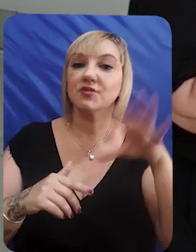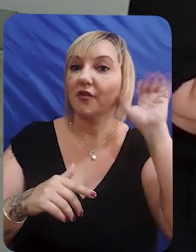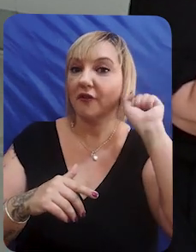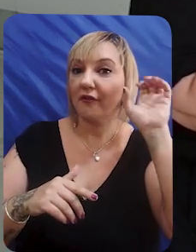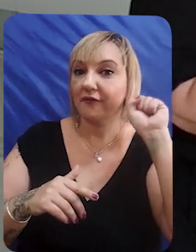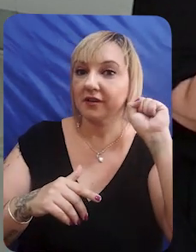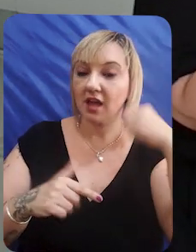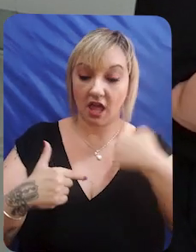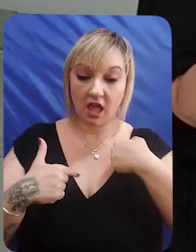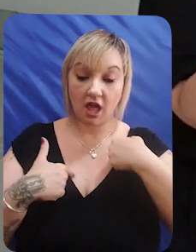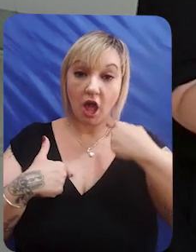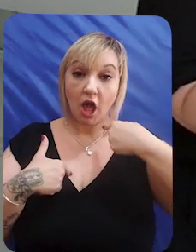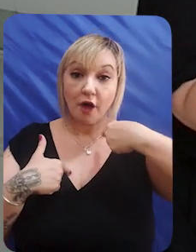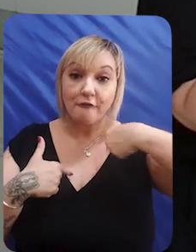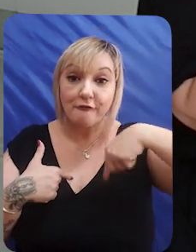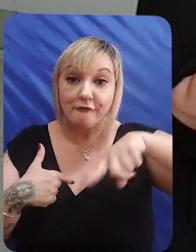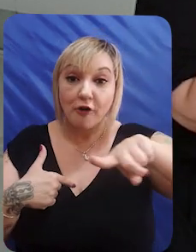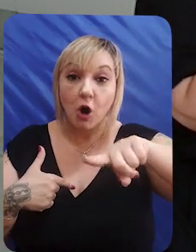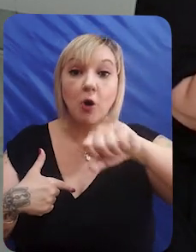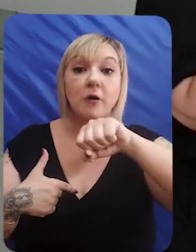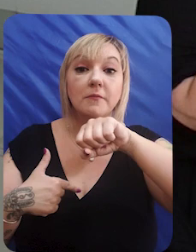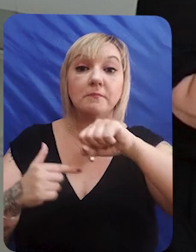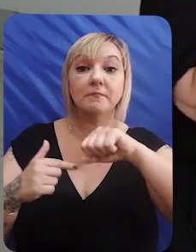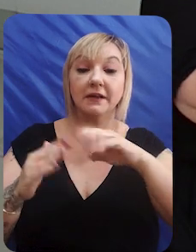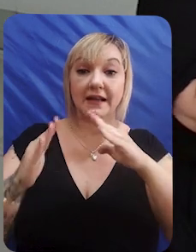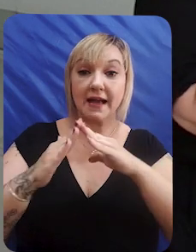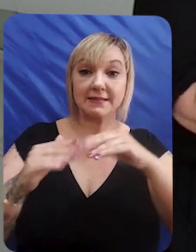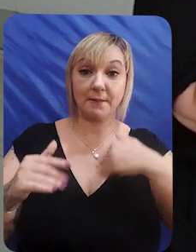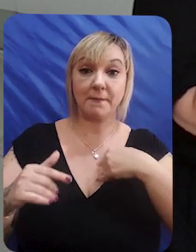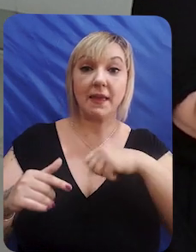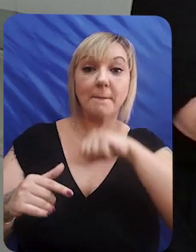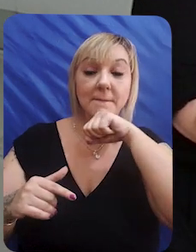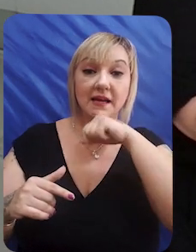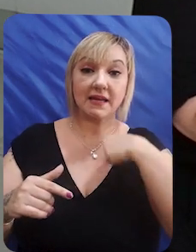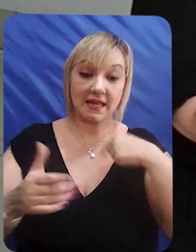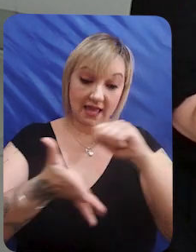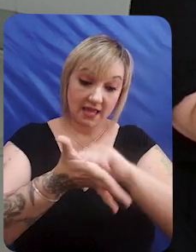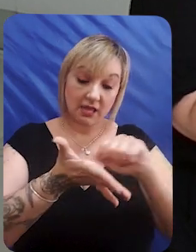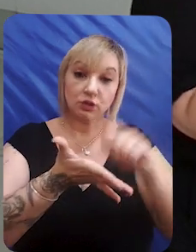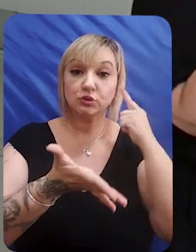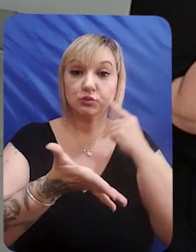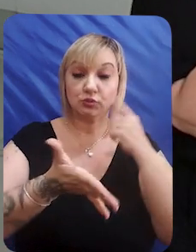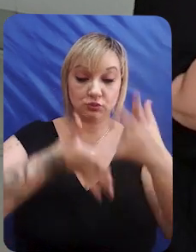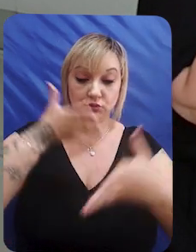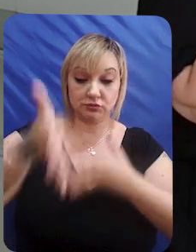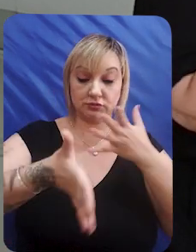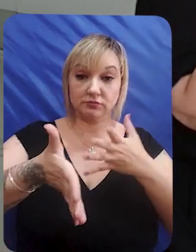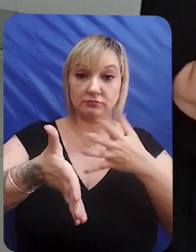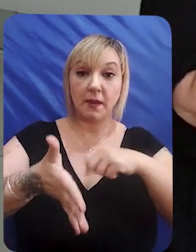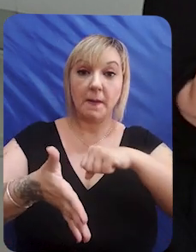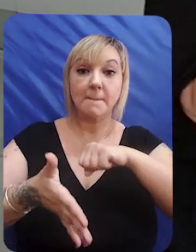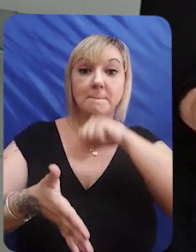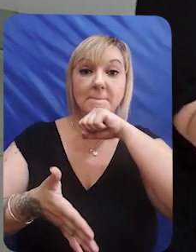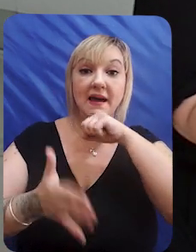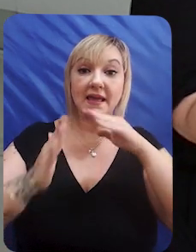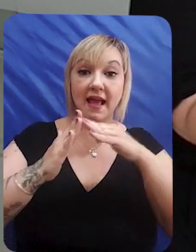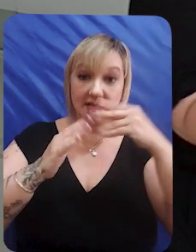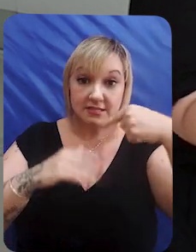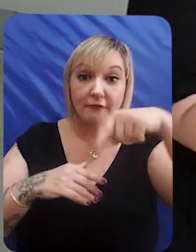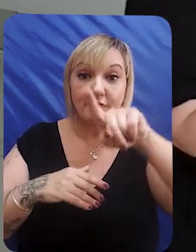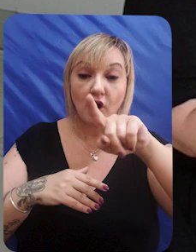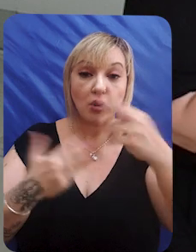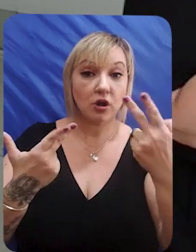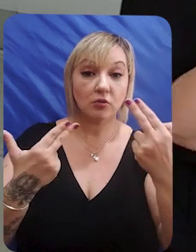falamos, eu vou na casa da minha mãe. O surdo, ele escreve como ele sinaliza. Então, ele vai escrever mãe, casa,